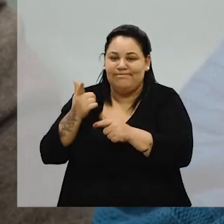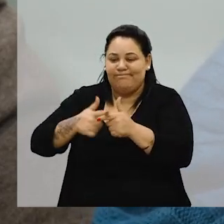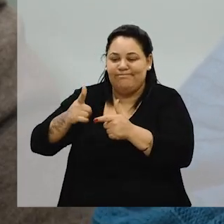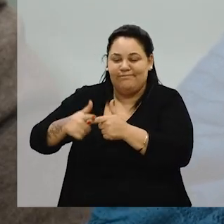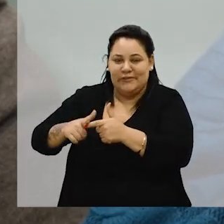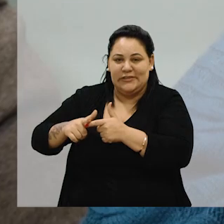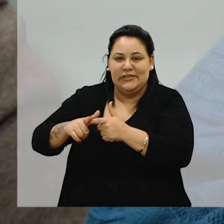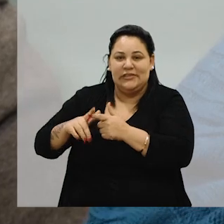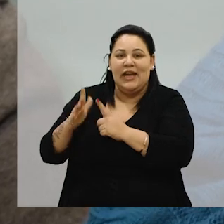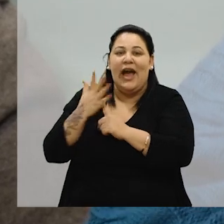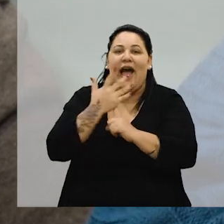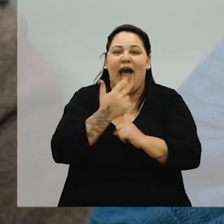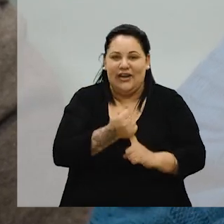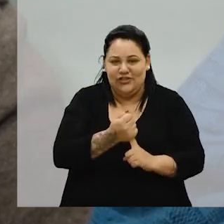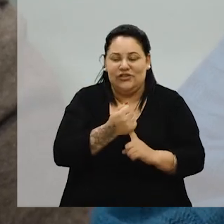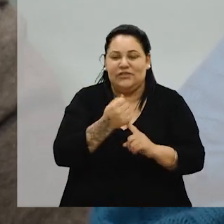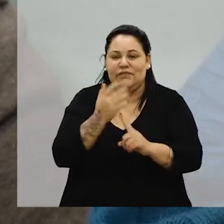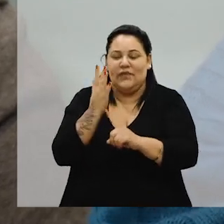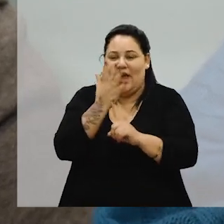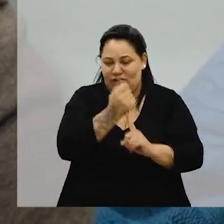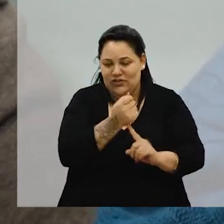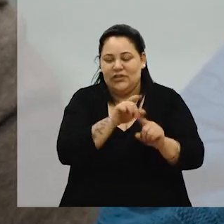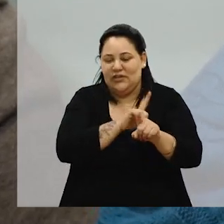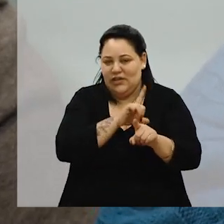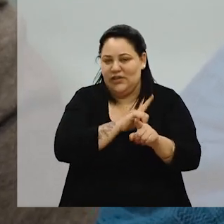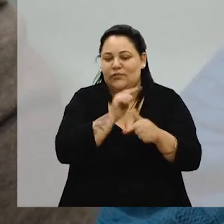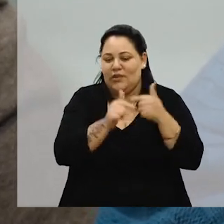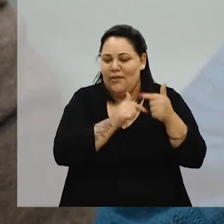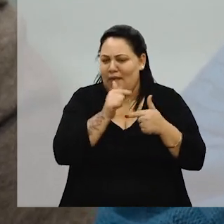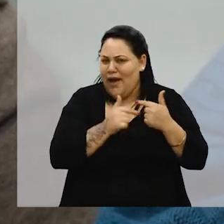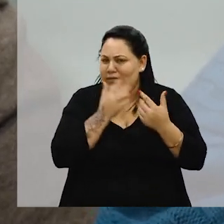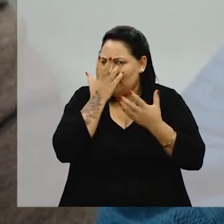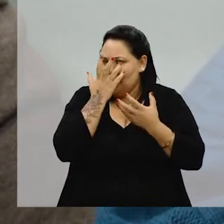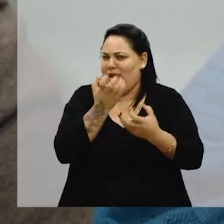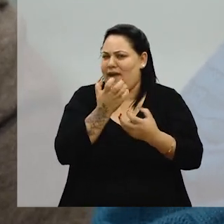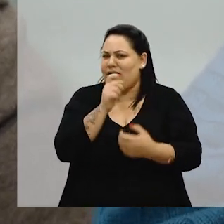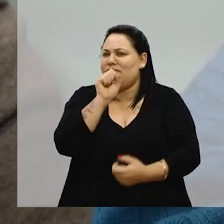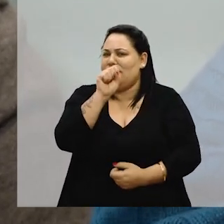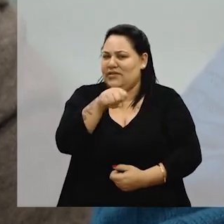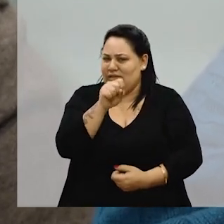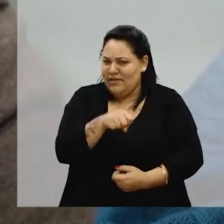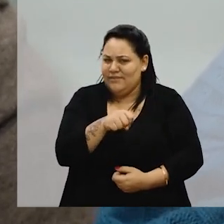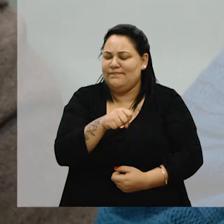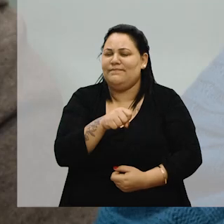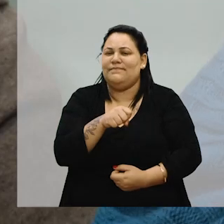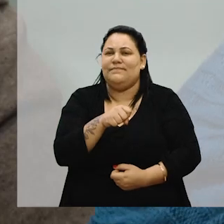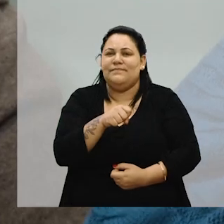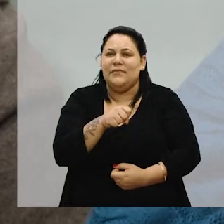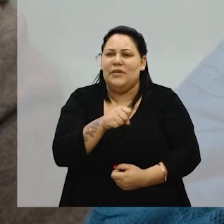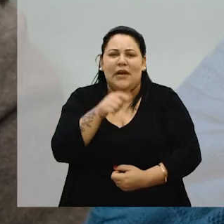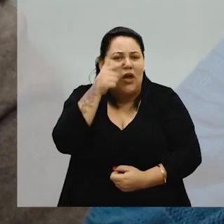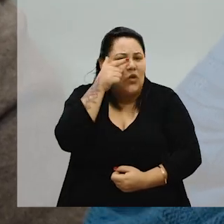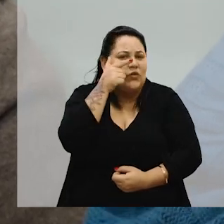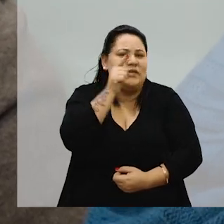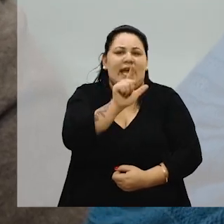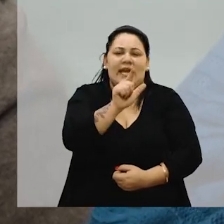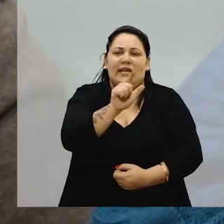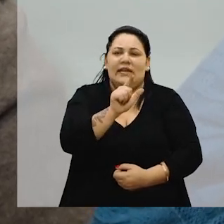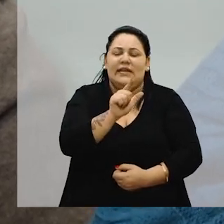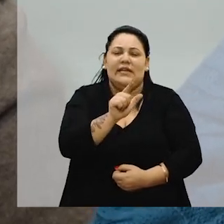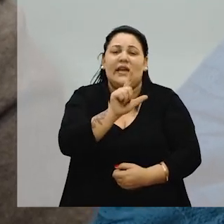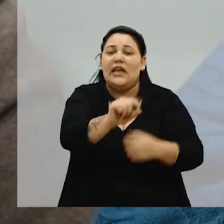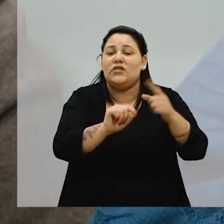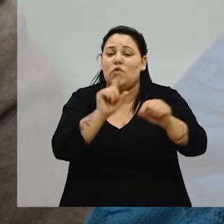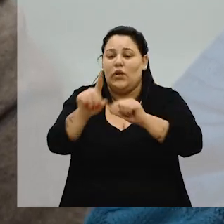do Financiarte. Existe um trabalho muito sério por trás de cada seleção, por trás da escolha dos vencedores,